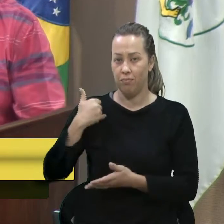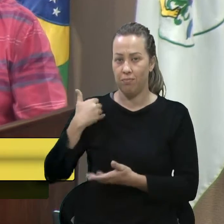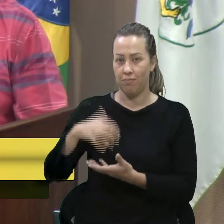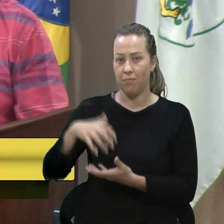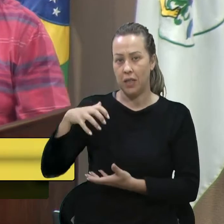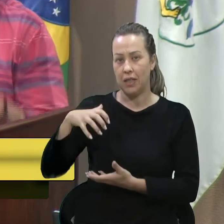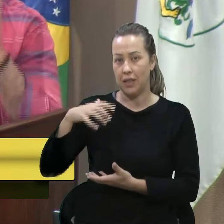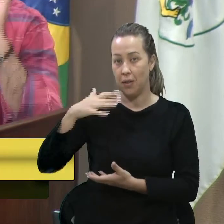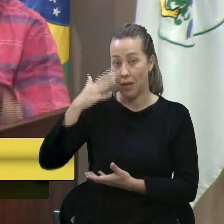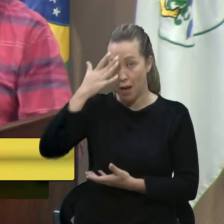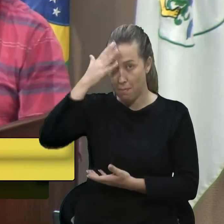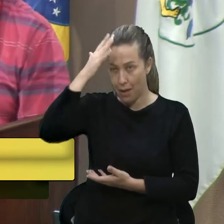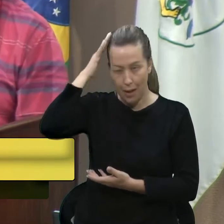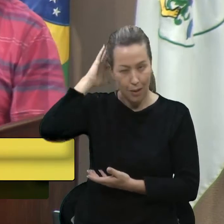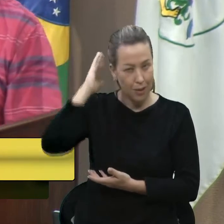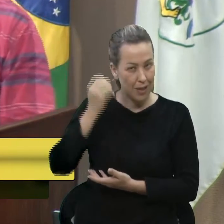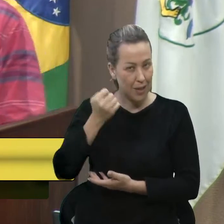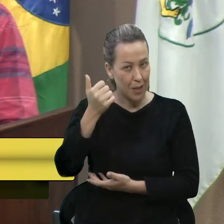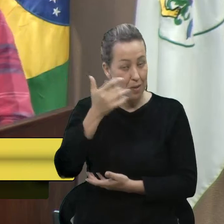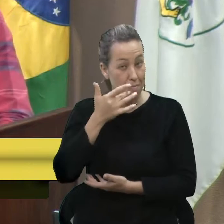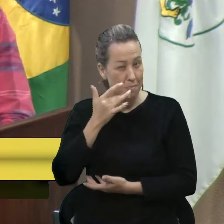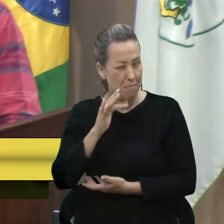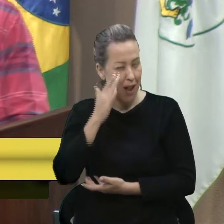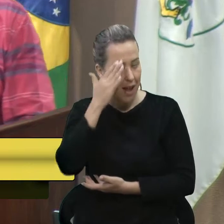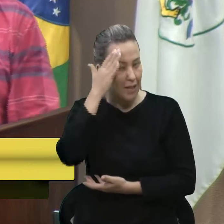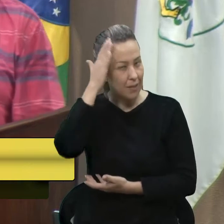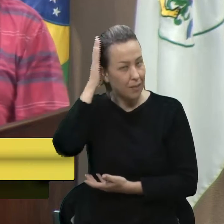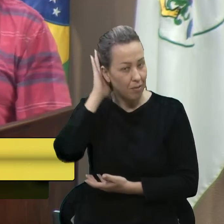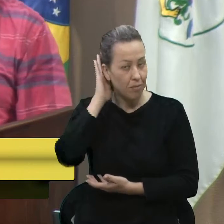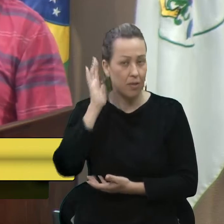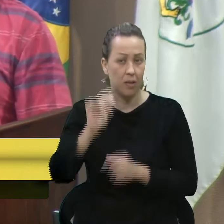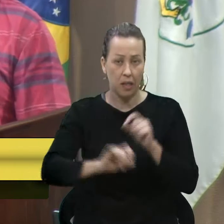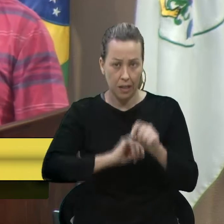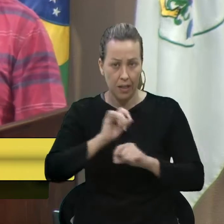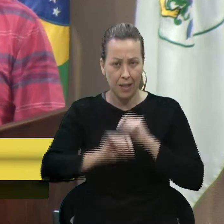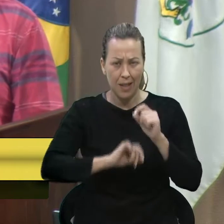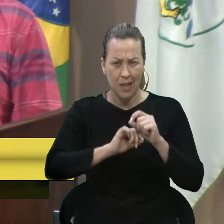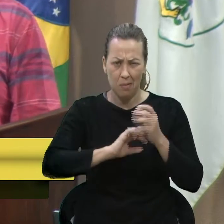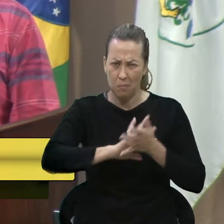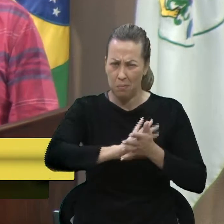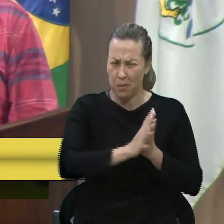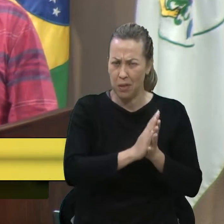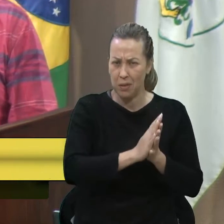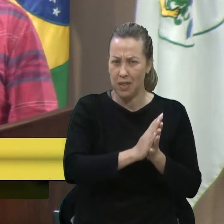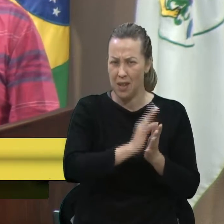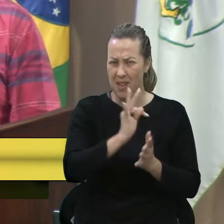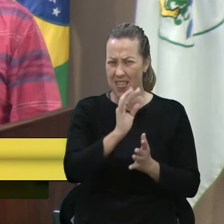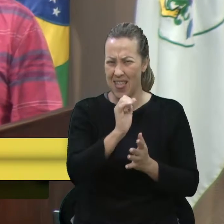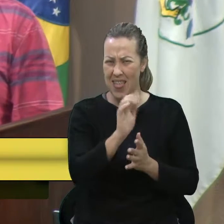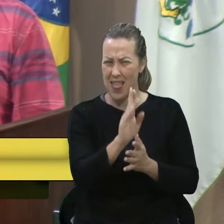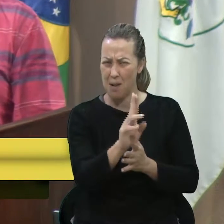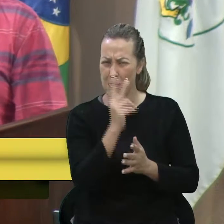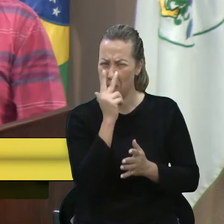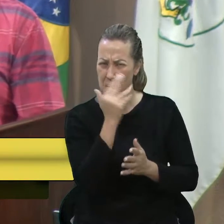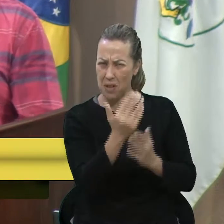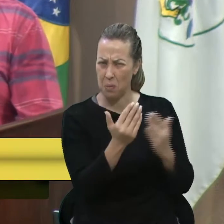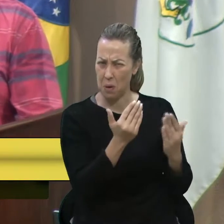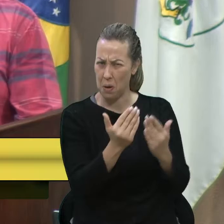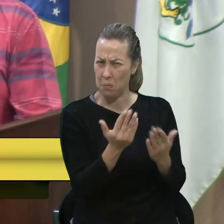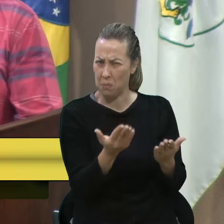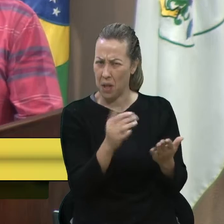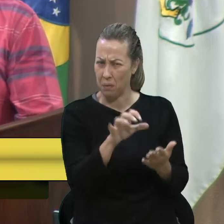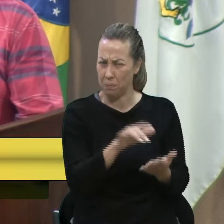com os cabelos já um pouco mais prateados, né, que é um tabu imenso, né?